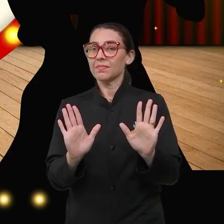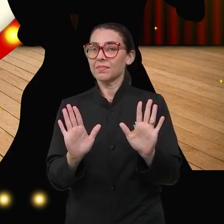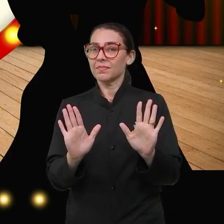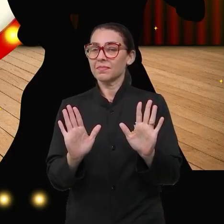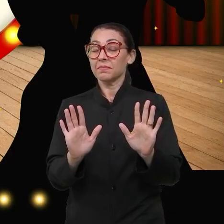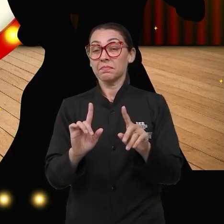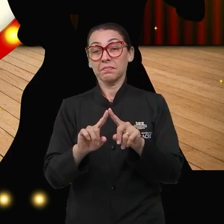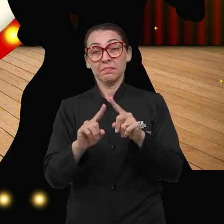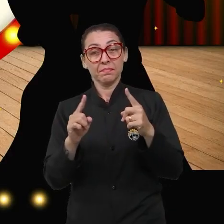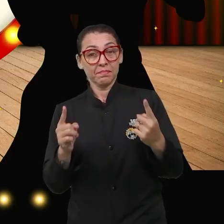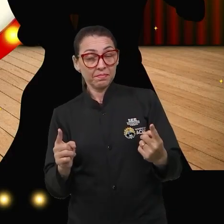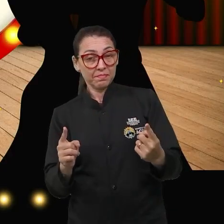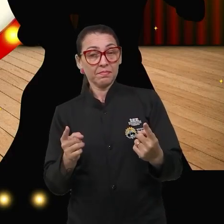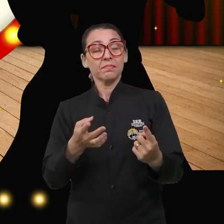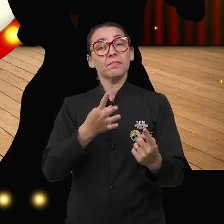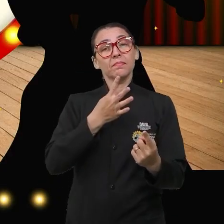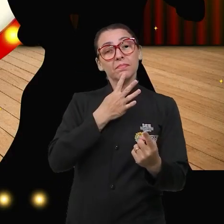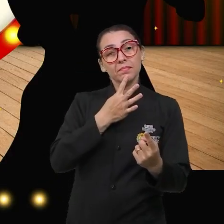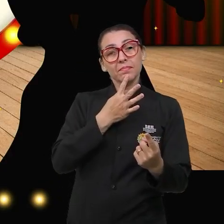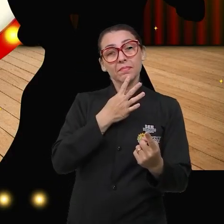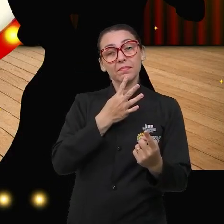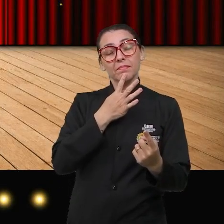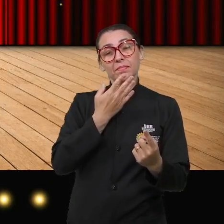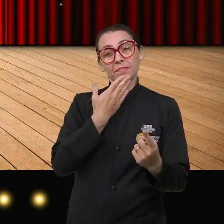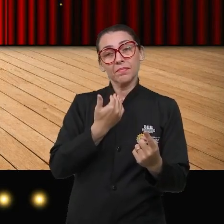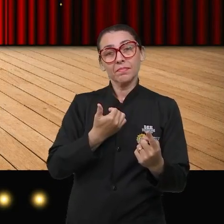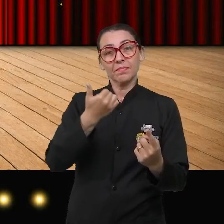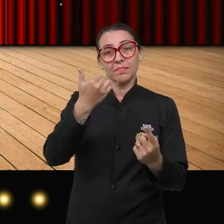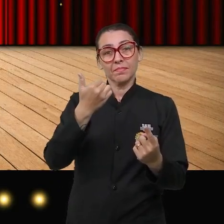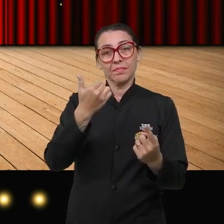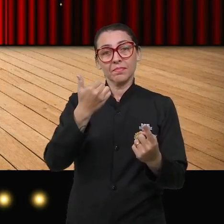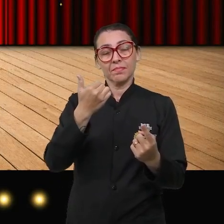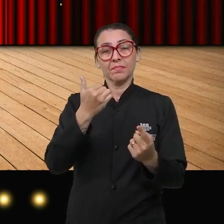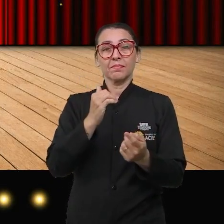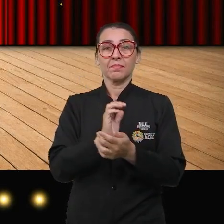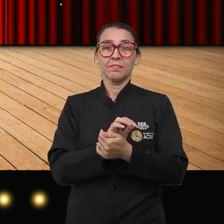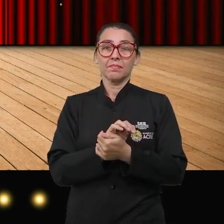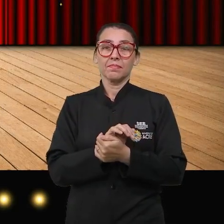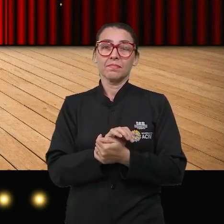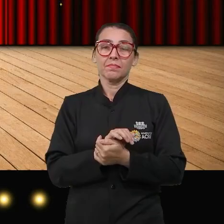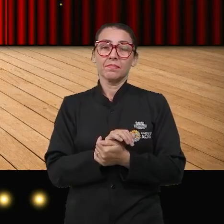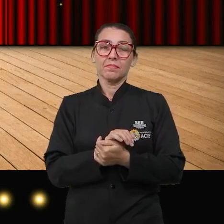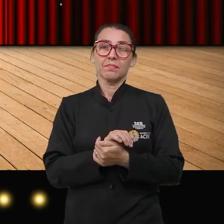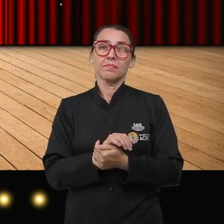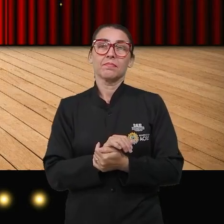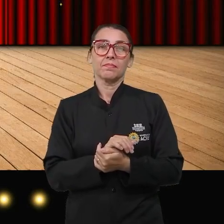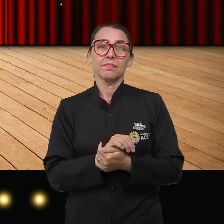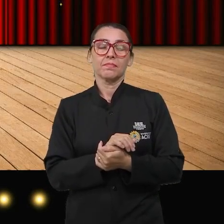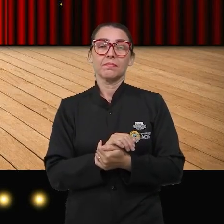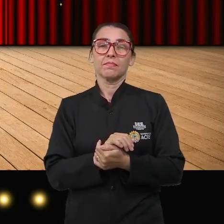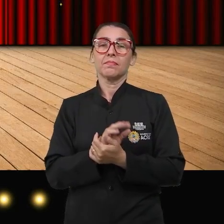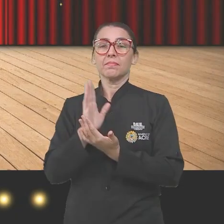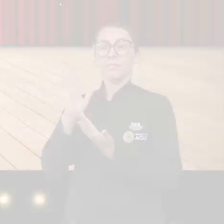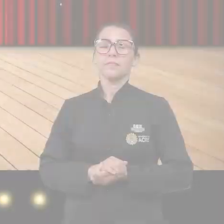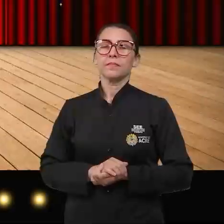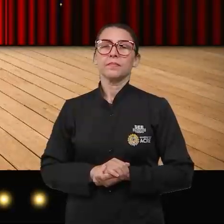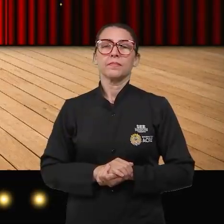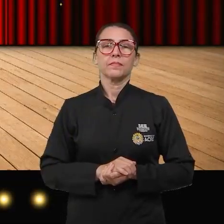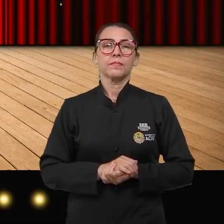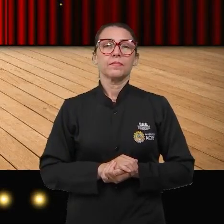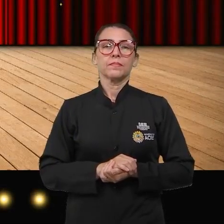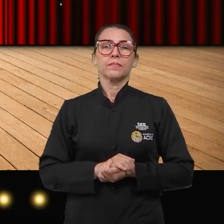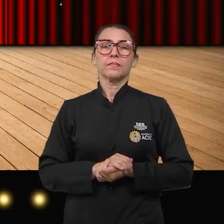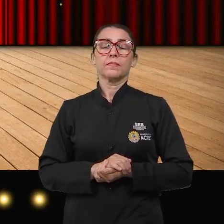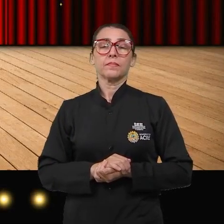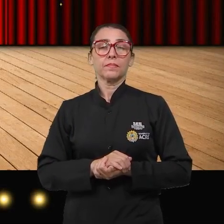avisando. Mas nós vamos conhecer melhor através das nossas questões que a gente vai colocar aqui para você.